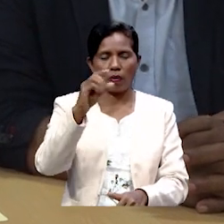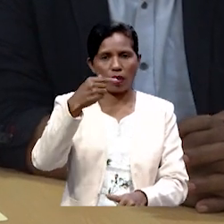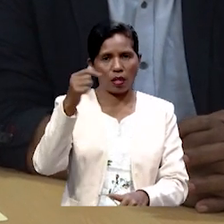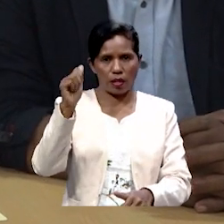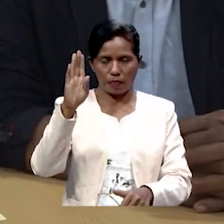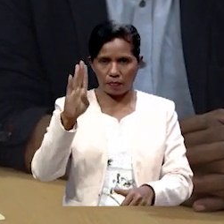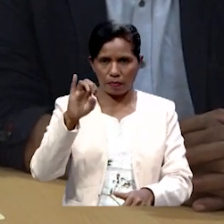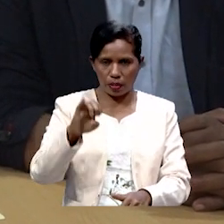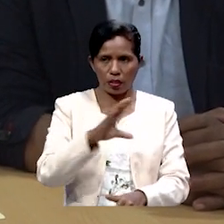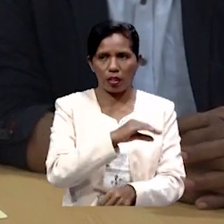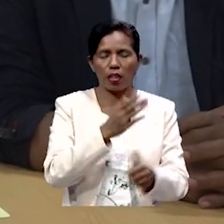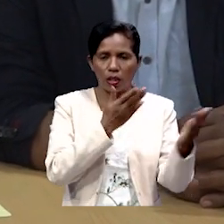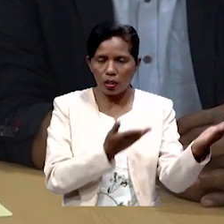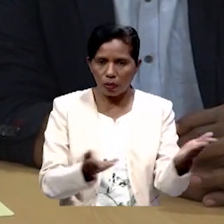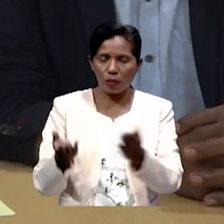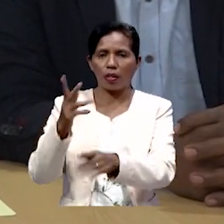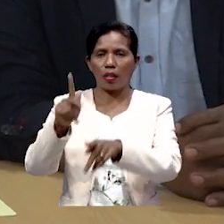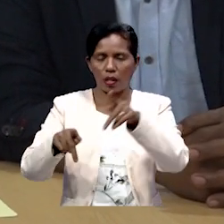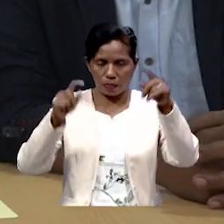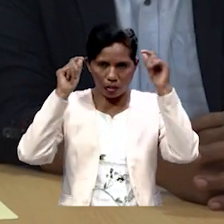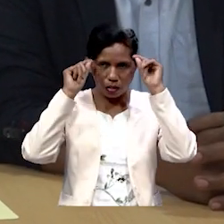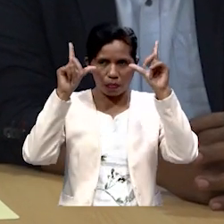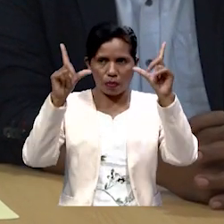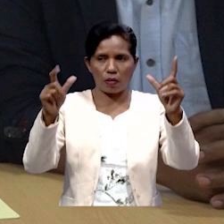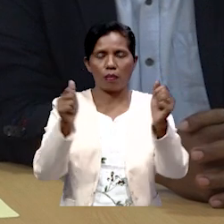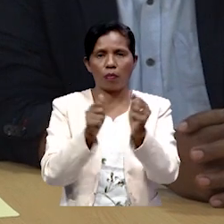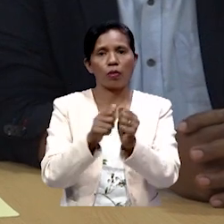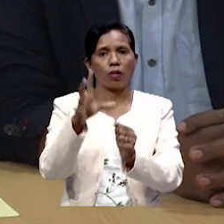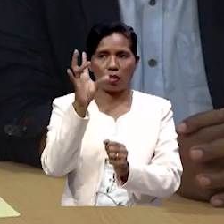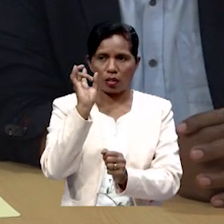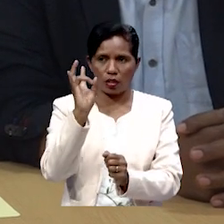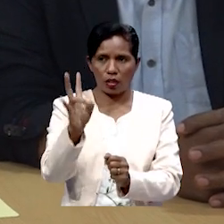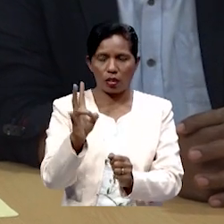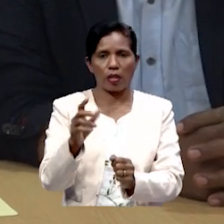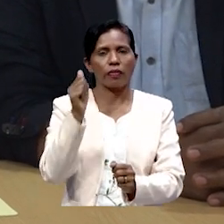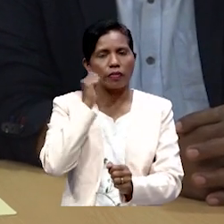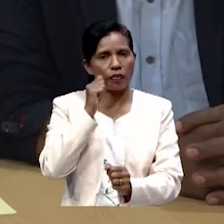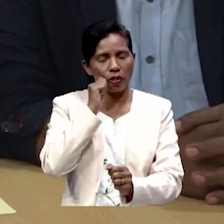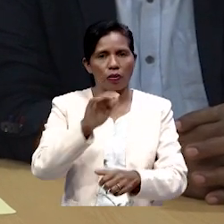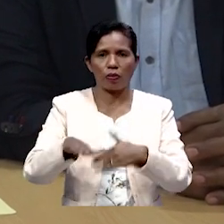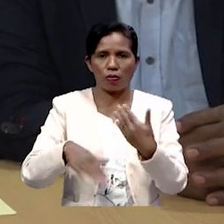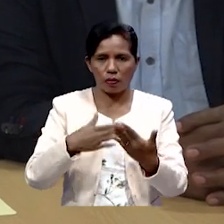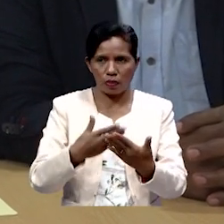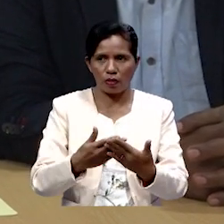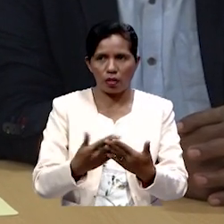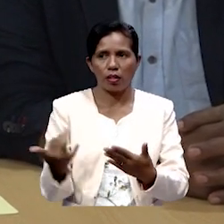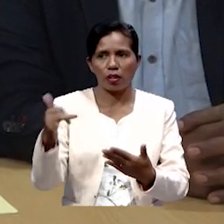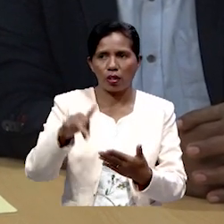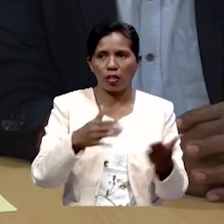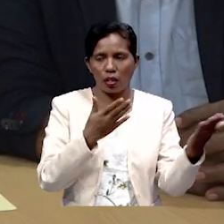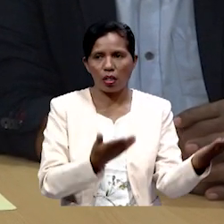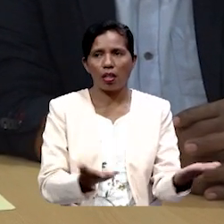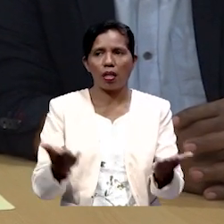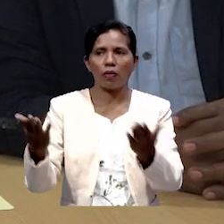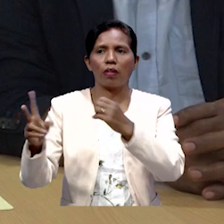Então, Lori tani Timoroan. Iha nain itu, mesak feto de sira Lori siri agora dang